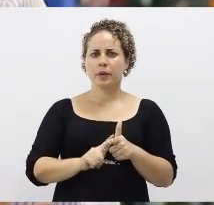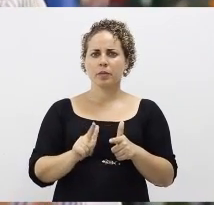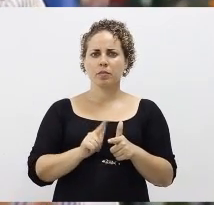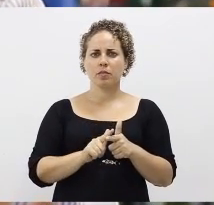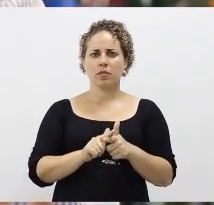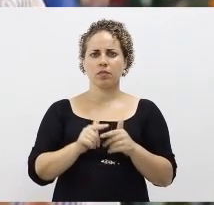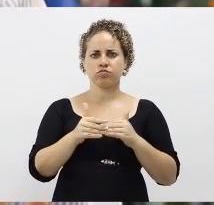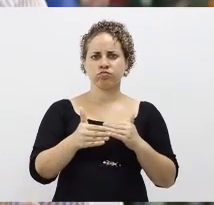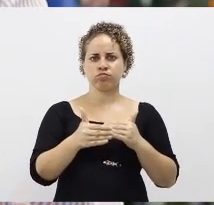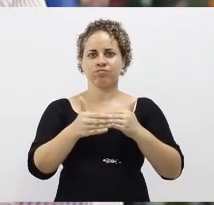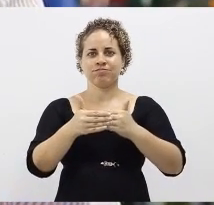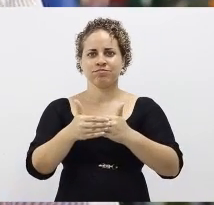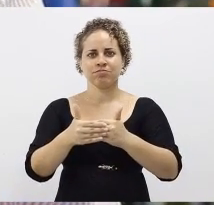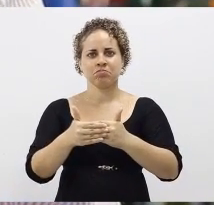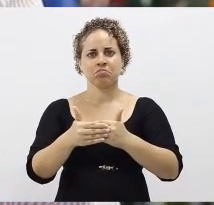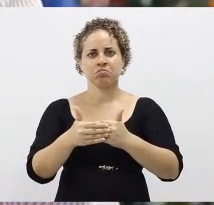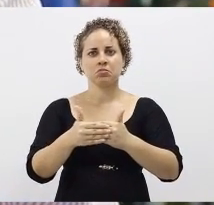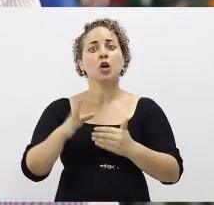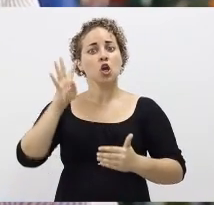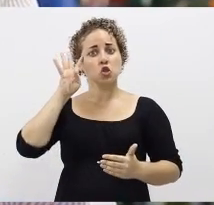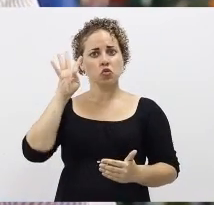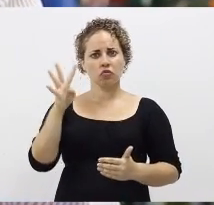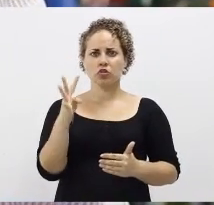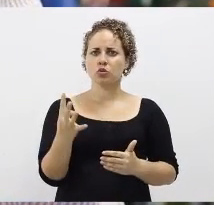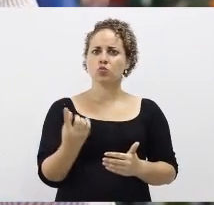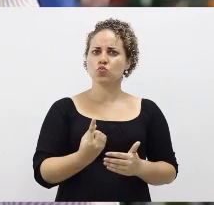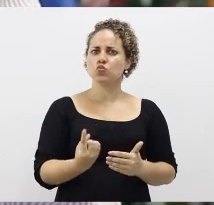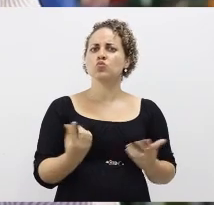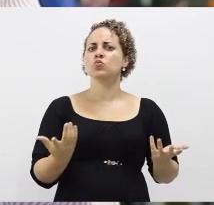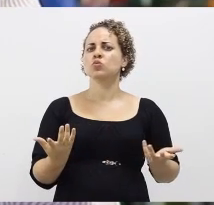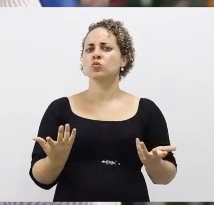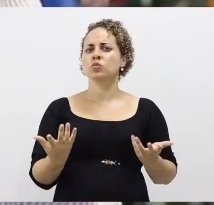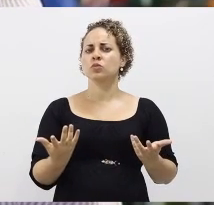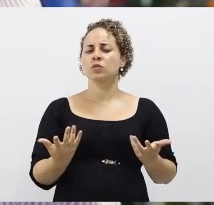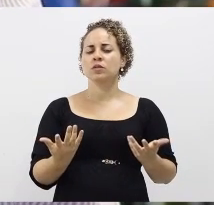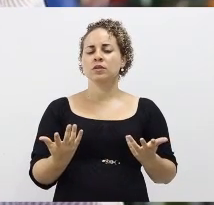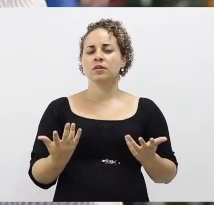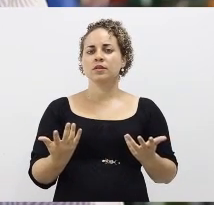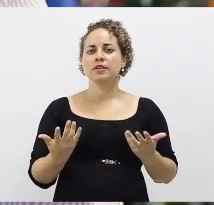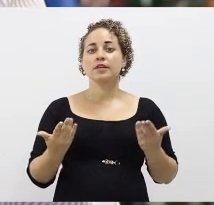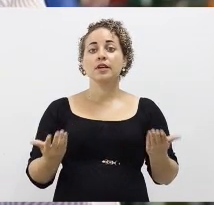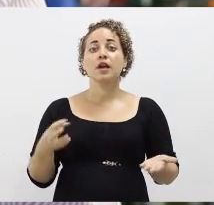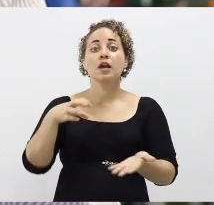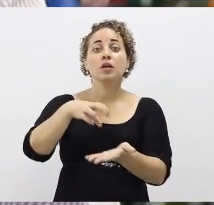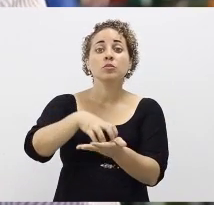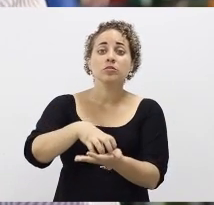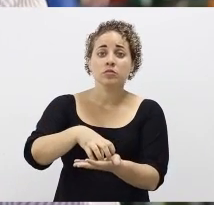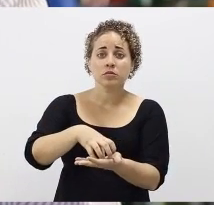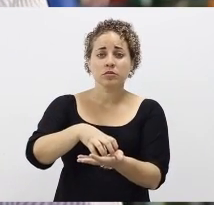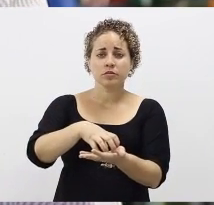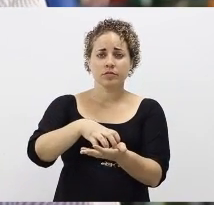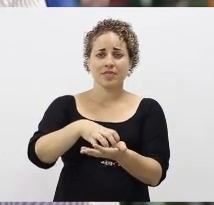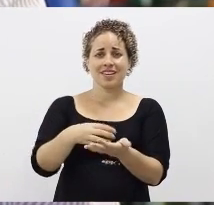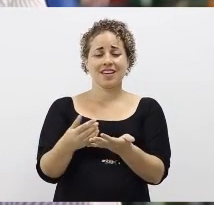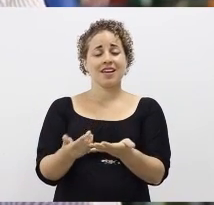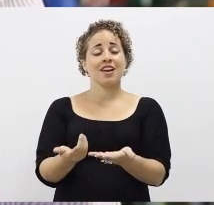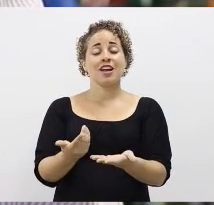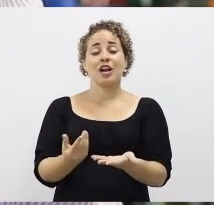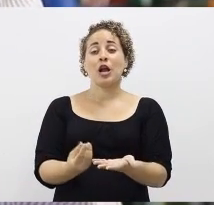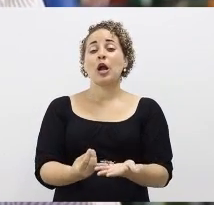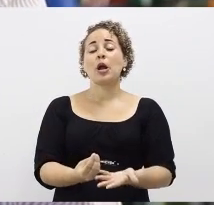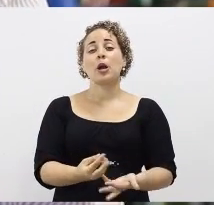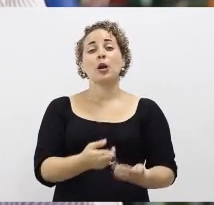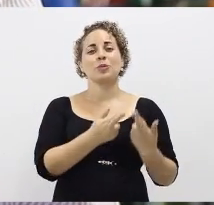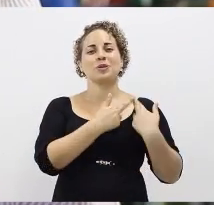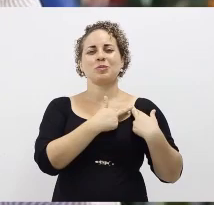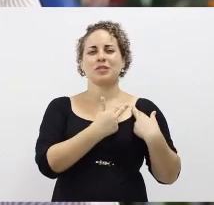ser enfrentado? Ele pode ser resolvido sozinho? É o meu setor? Cabe a